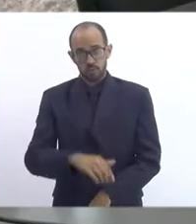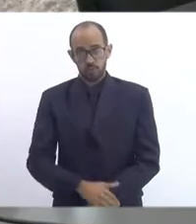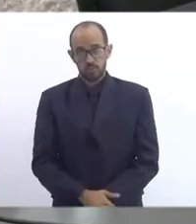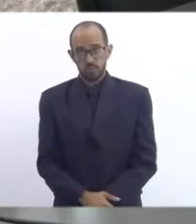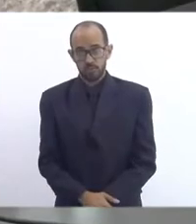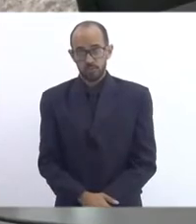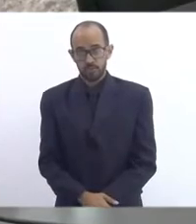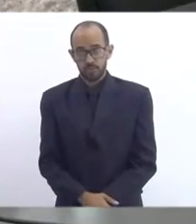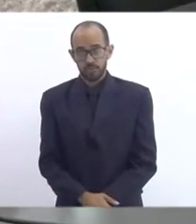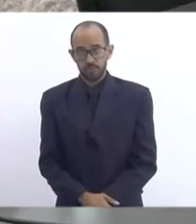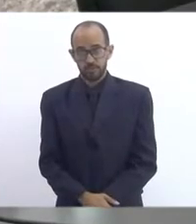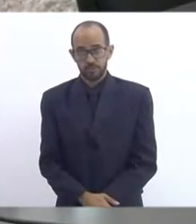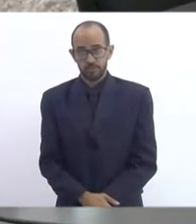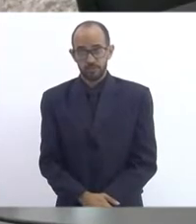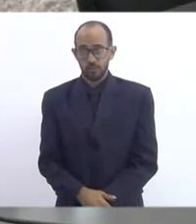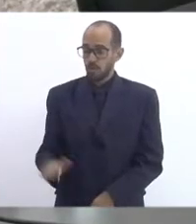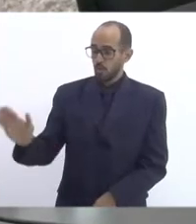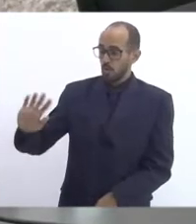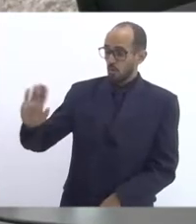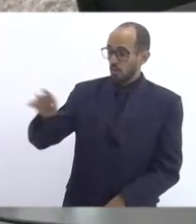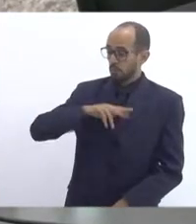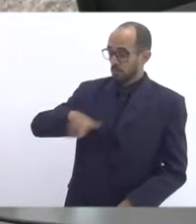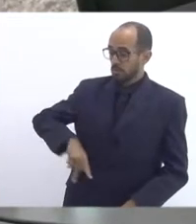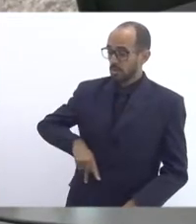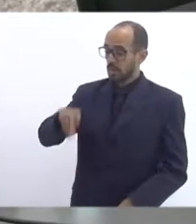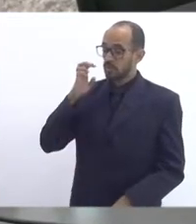Bom dia, pessoal. Estou por aqui. Presidente Márcio.